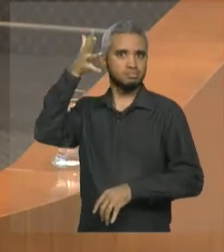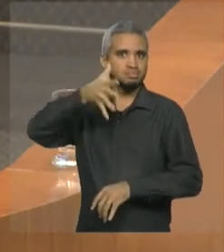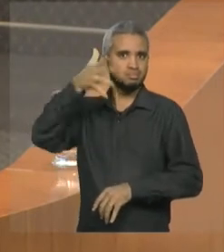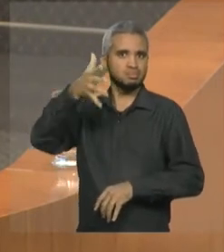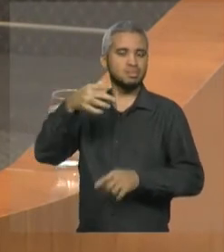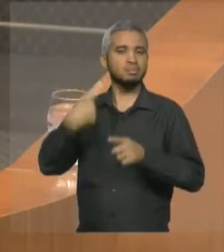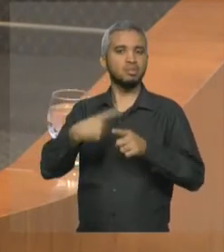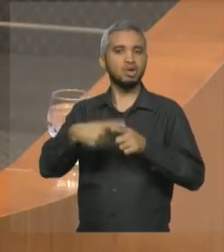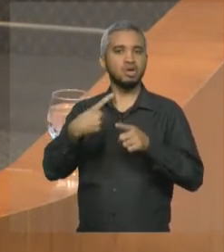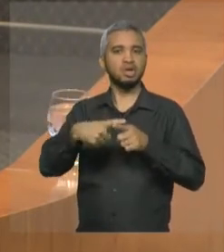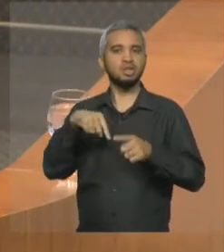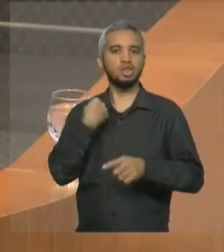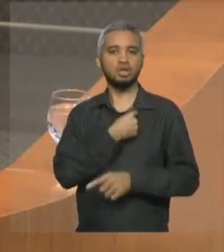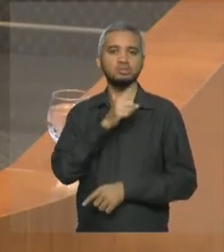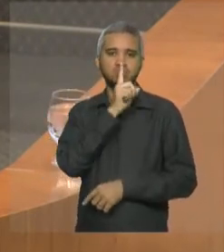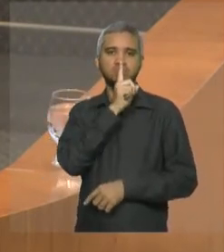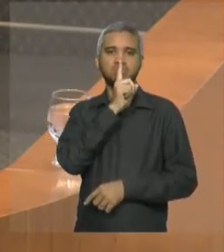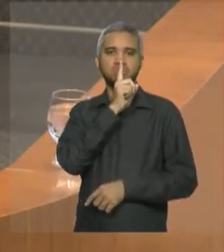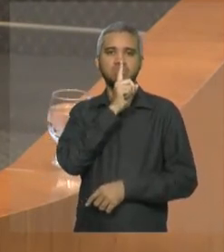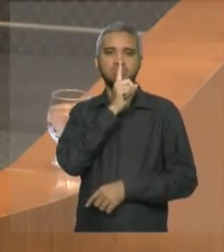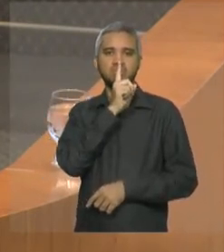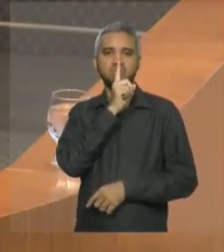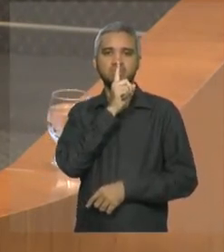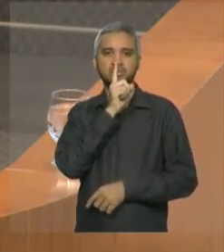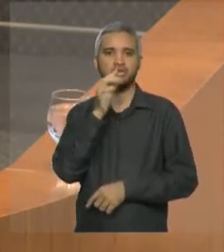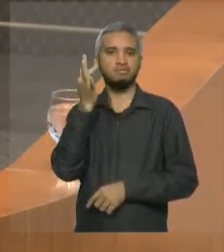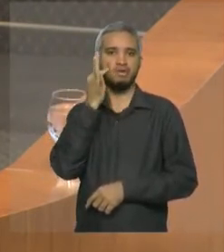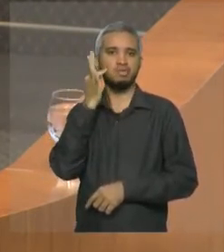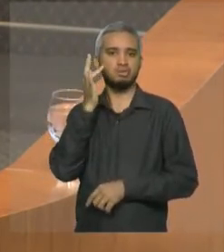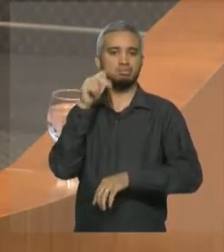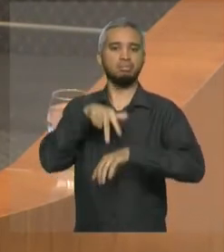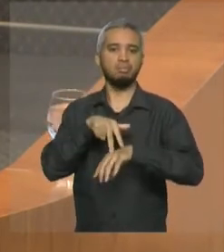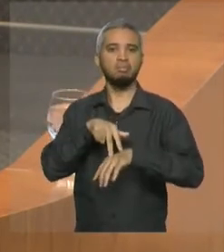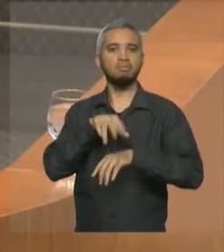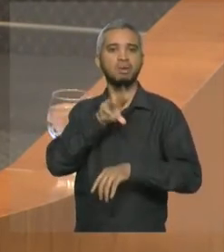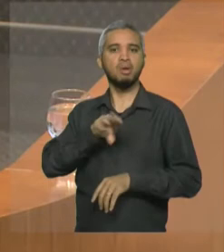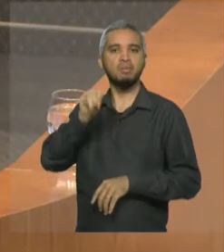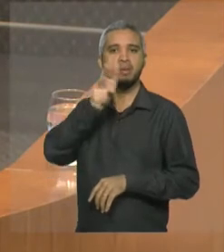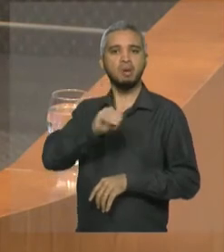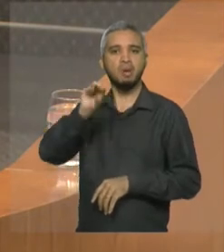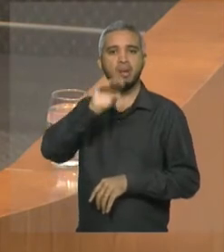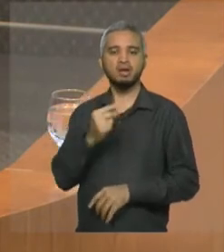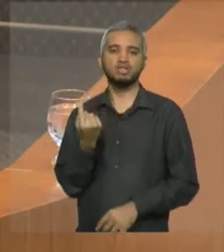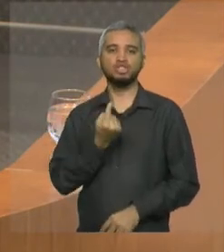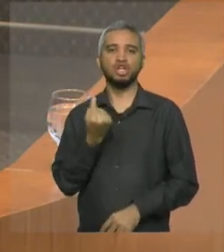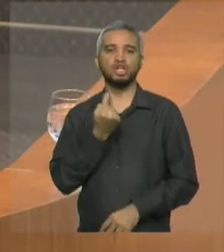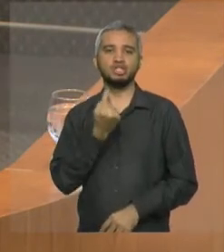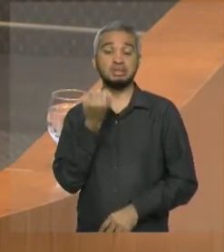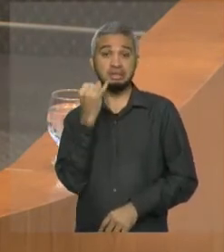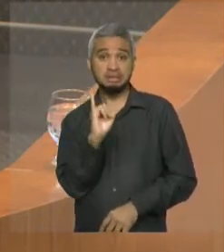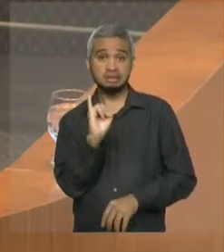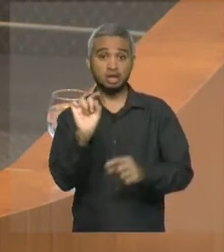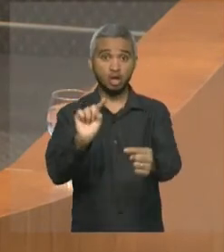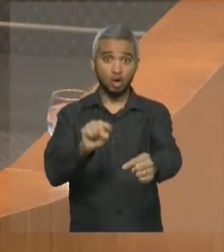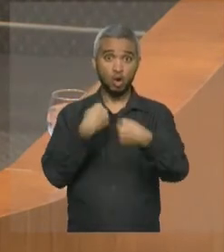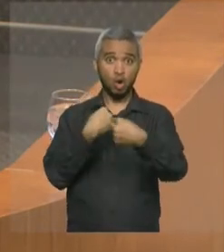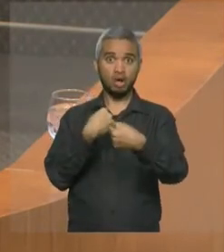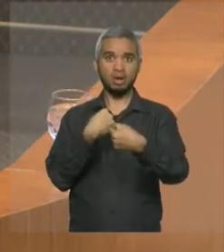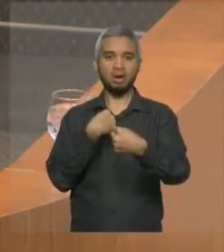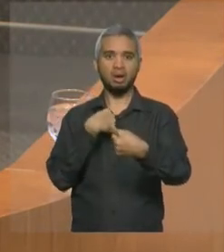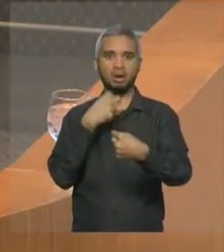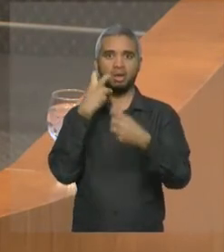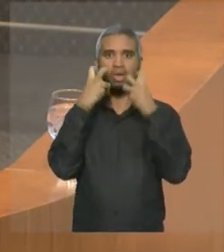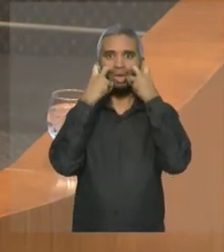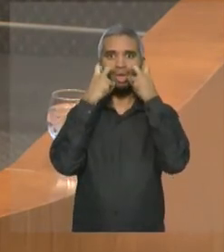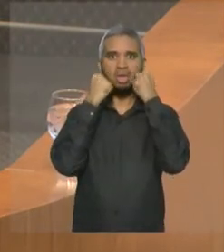silenciaria, porque é fraco, é frágil os seus argumentos. Falar aqui e dizer que dá essa quantidade de aumento para professores que